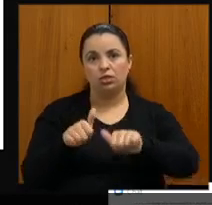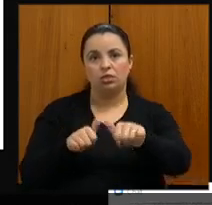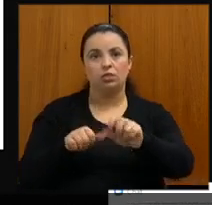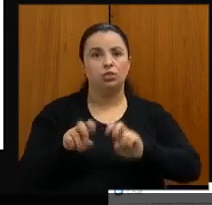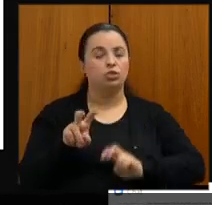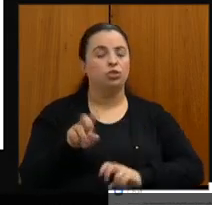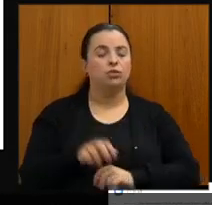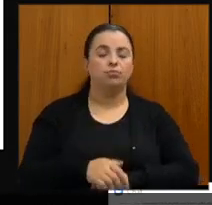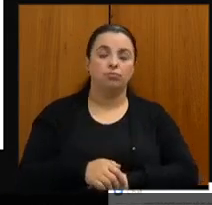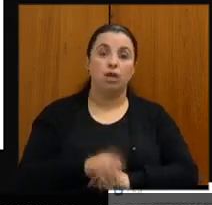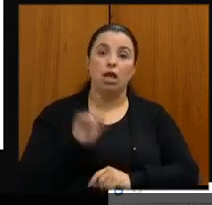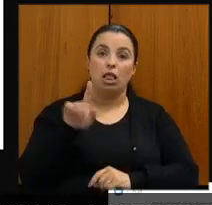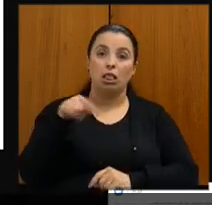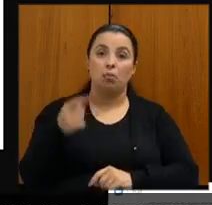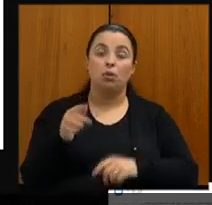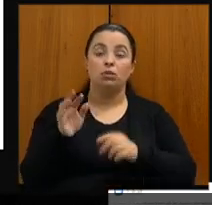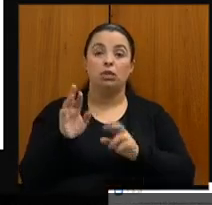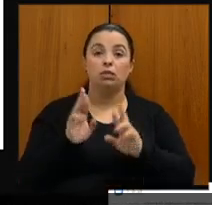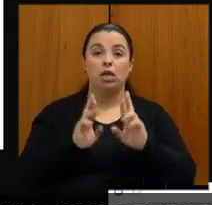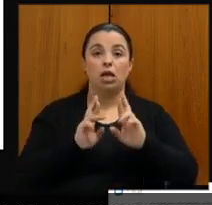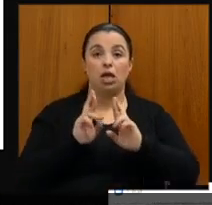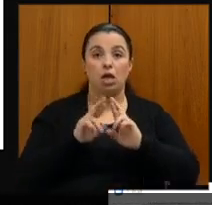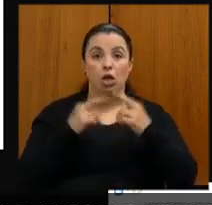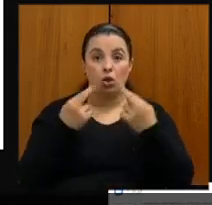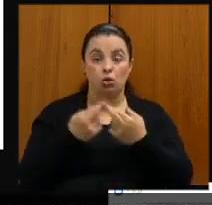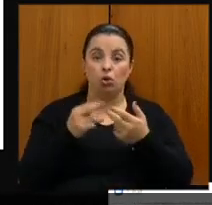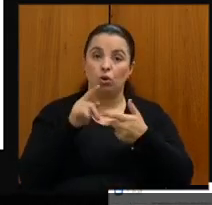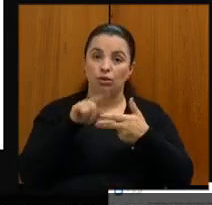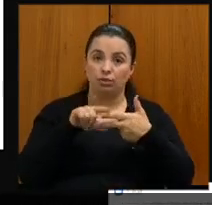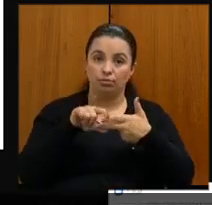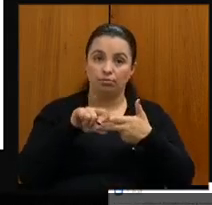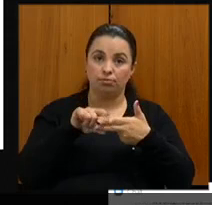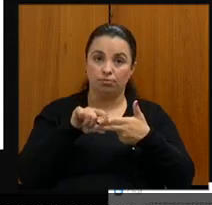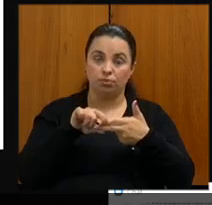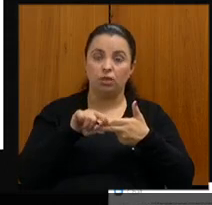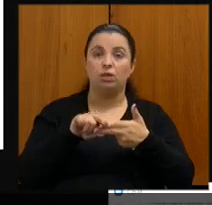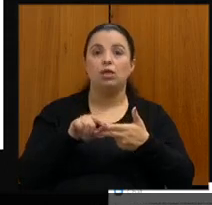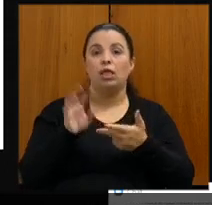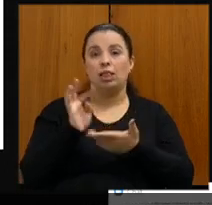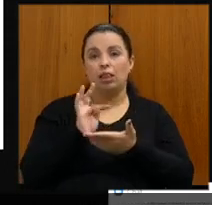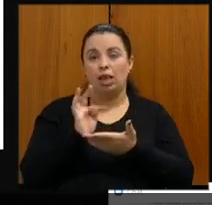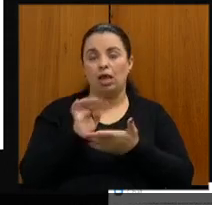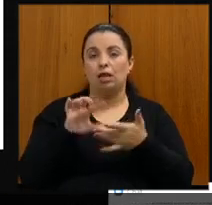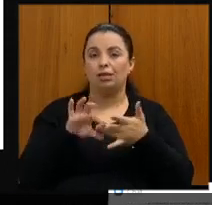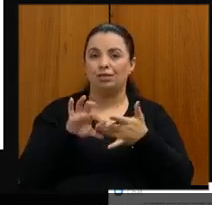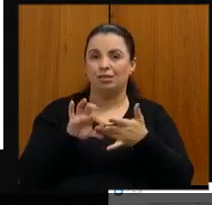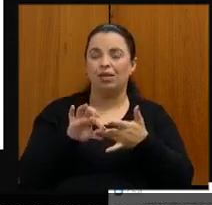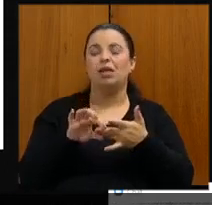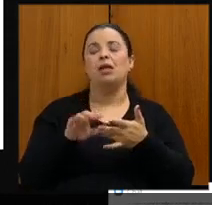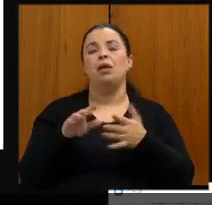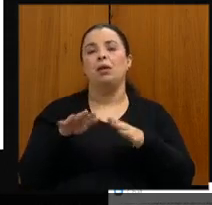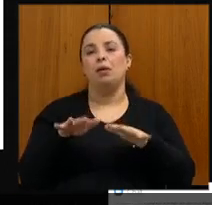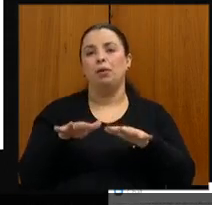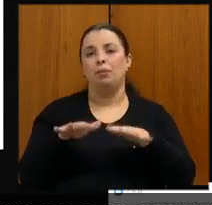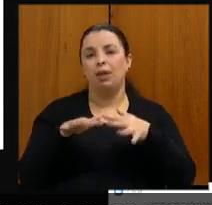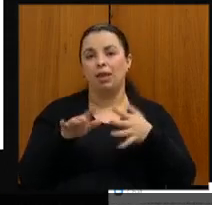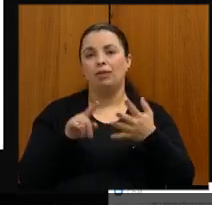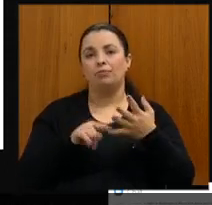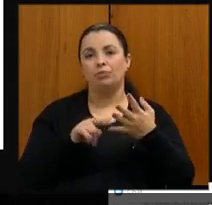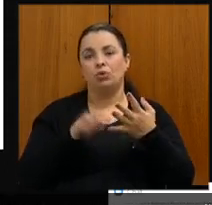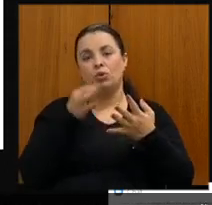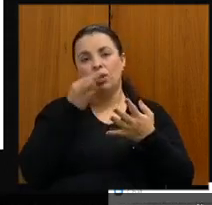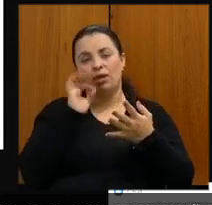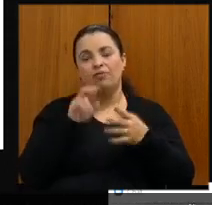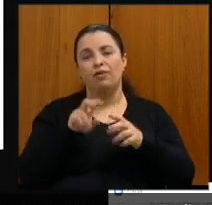preparatórias Câmara técnica e plenária que são os principais café na mesa aquela que já apresentei